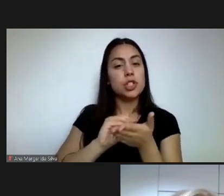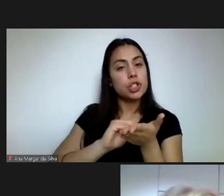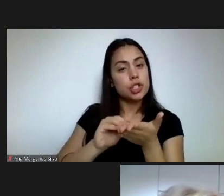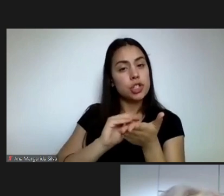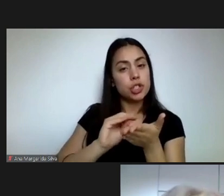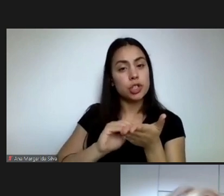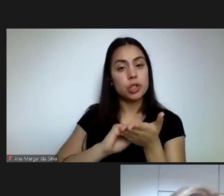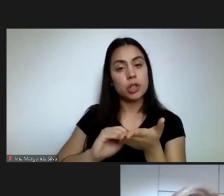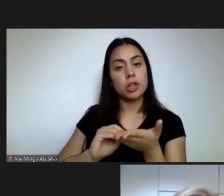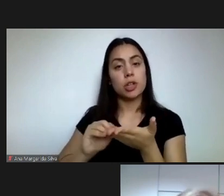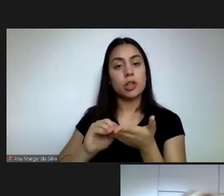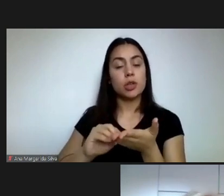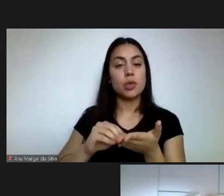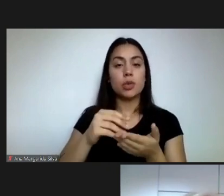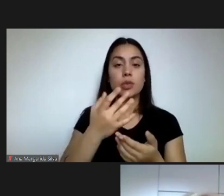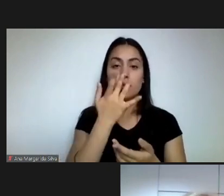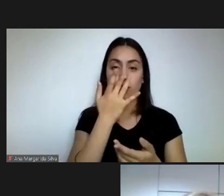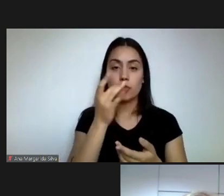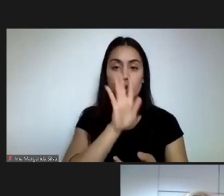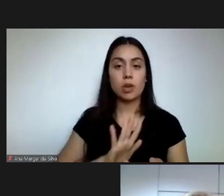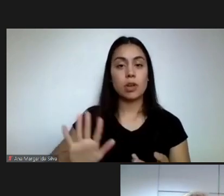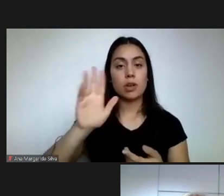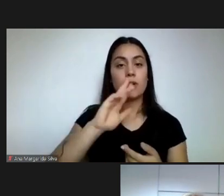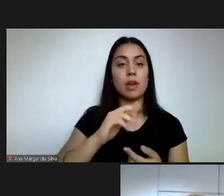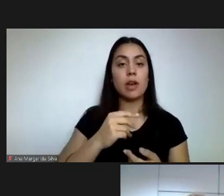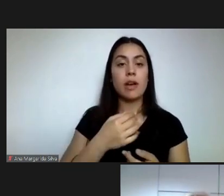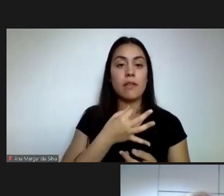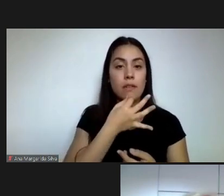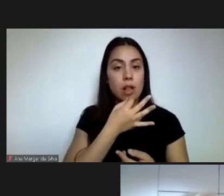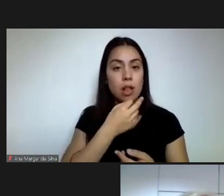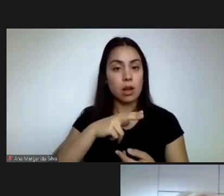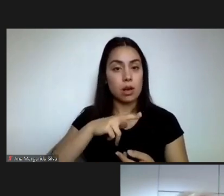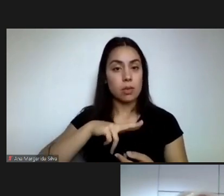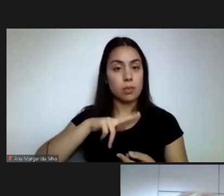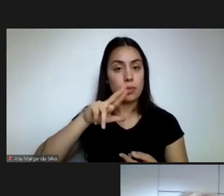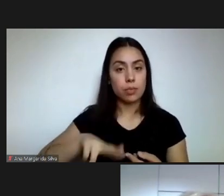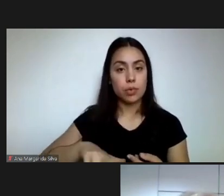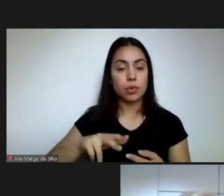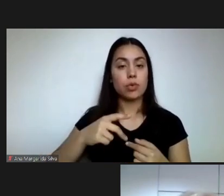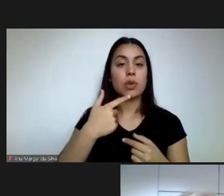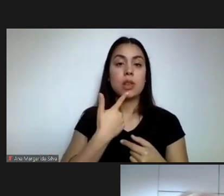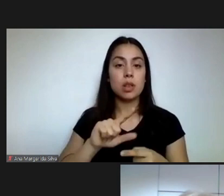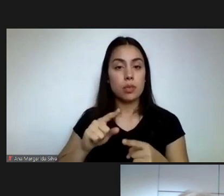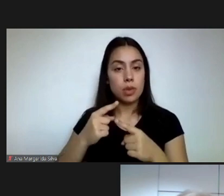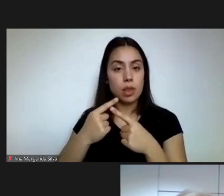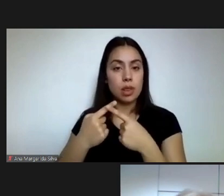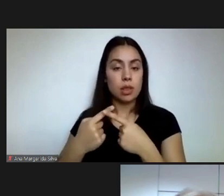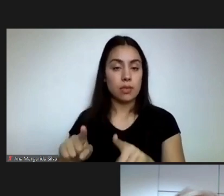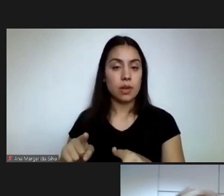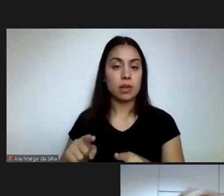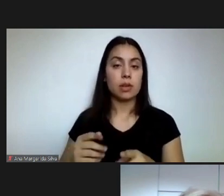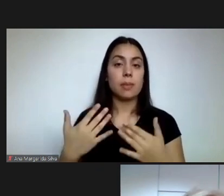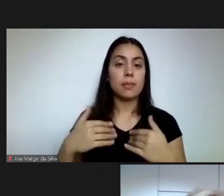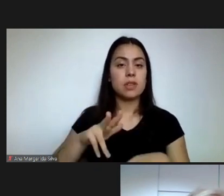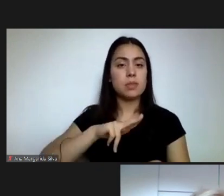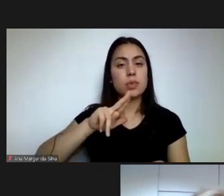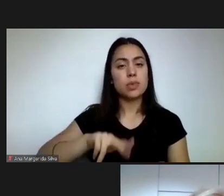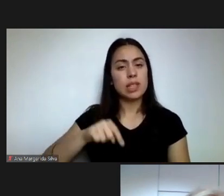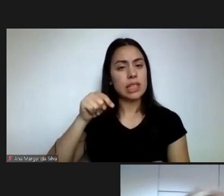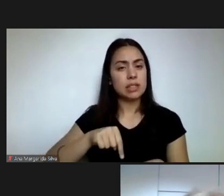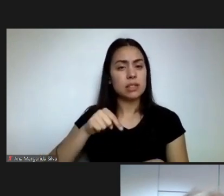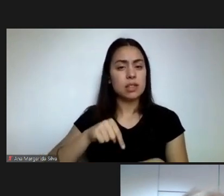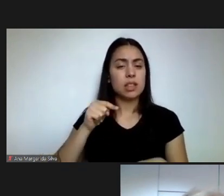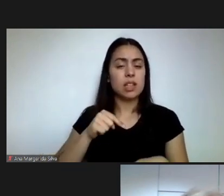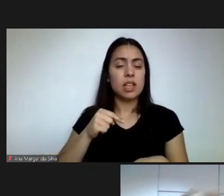outros países PALOP, e era mesmo falado em português de Angola, português de Cabo Verde. Contudo, o mesmo não acontece aqui em Portugal, dado que se considera que o português